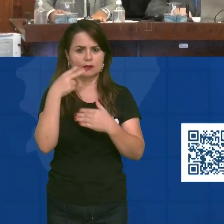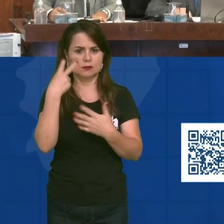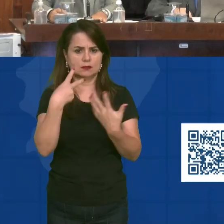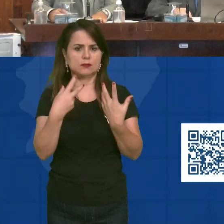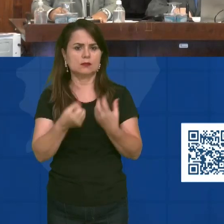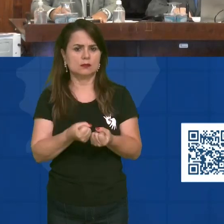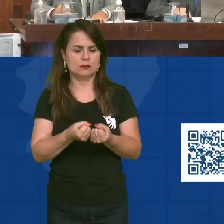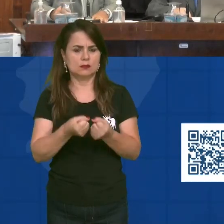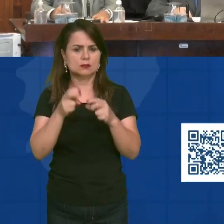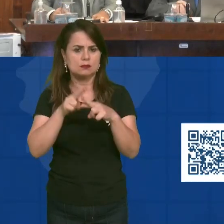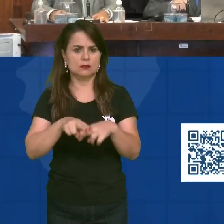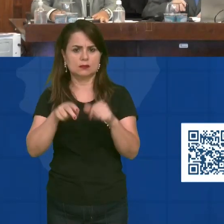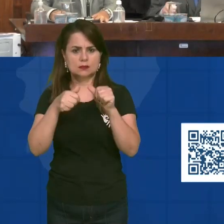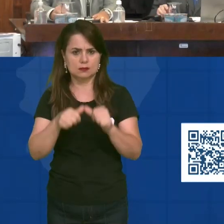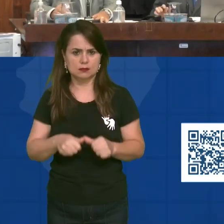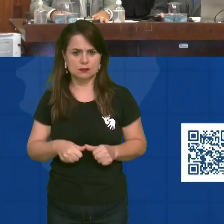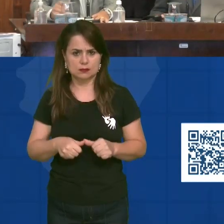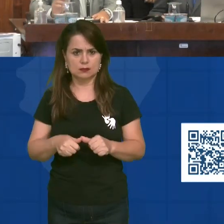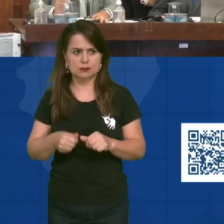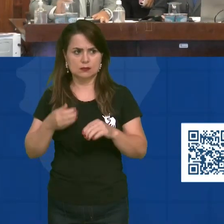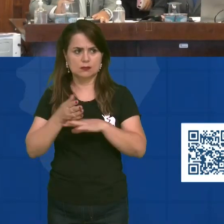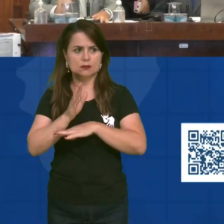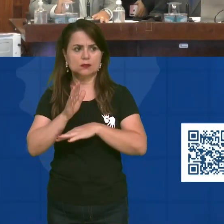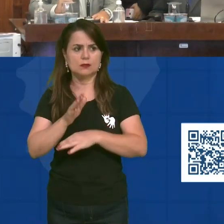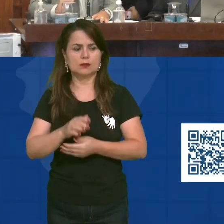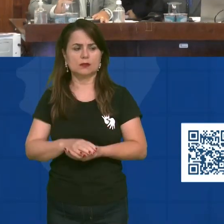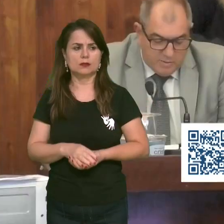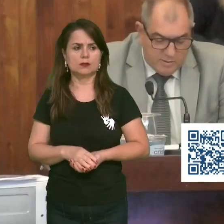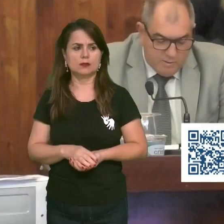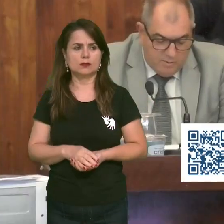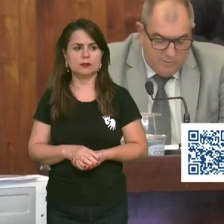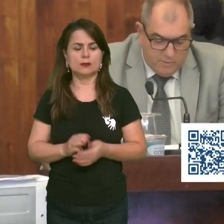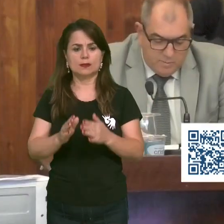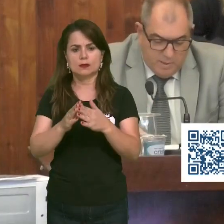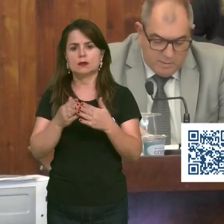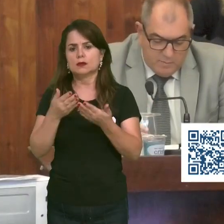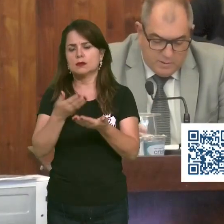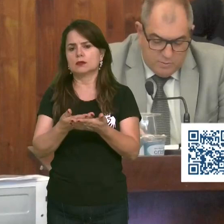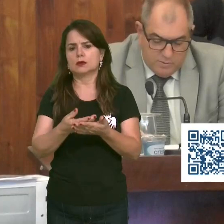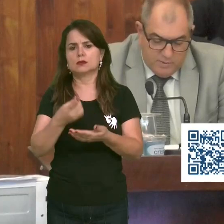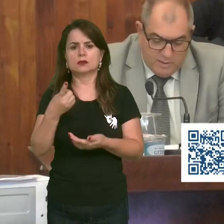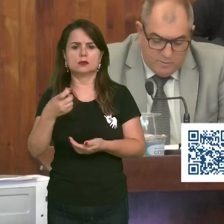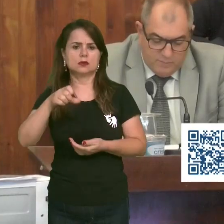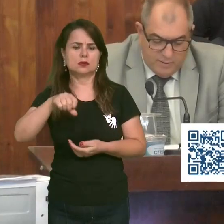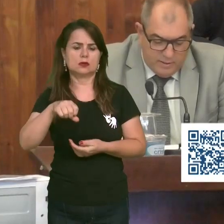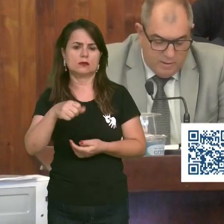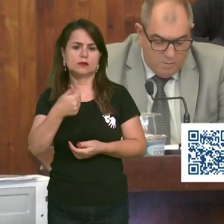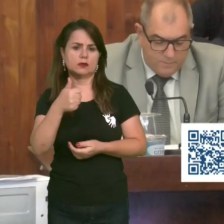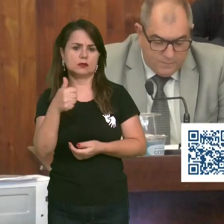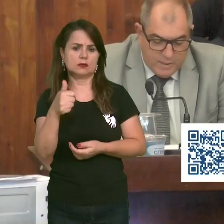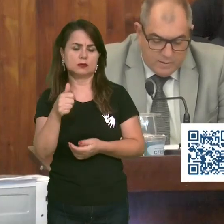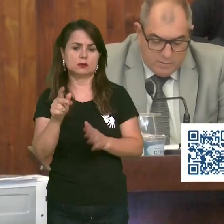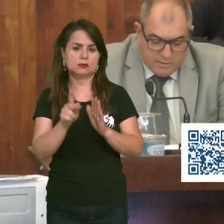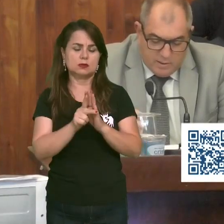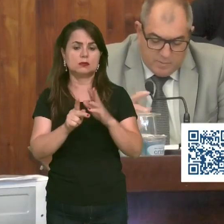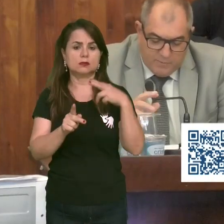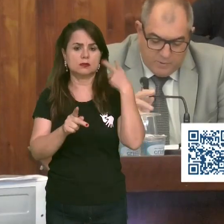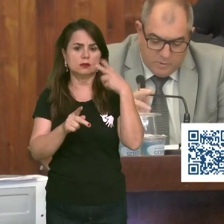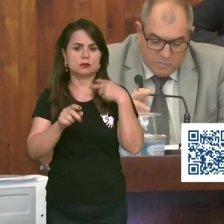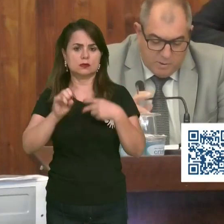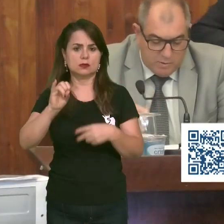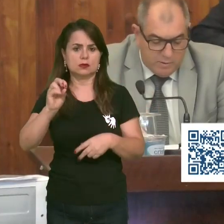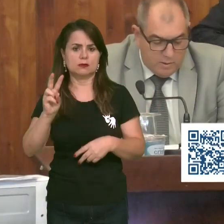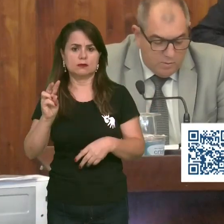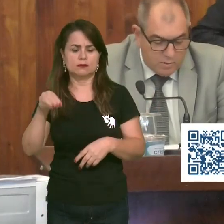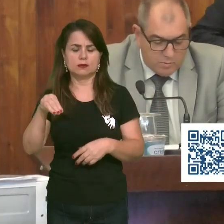encontra requerimento Está aprovado requerimento 1911/2012 o vereador Ivan negão solicitando